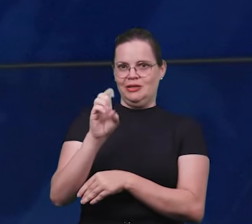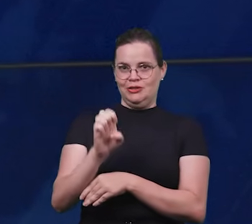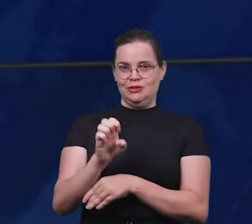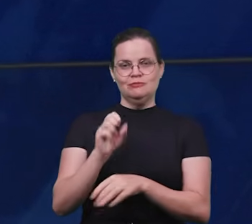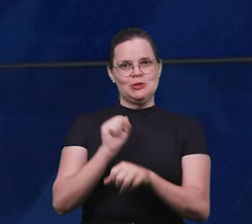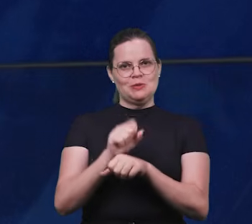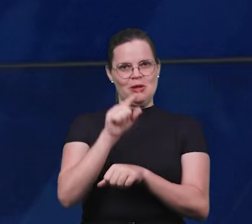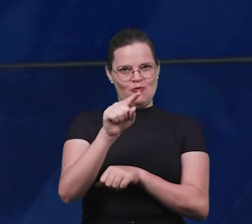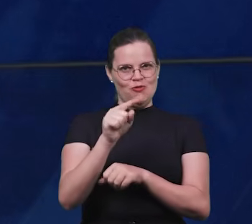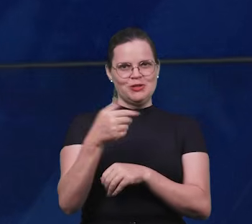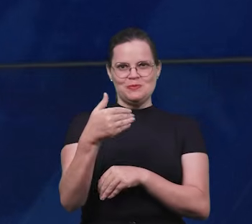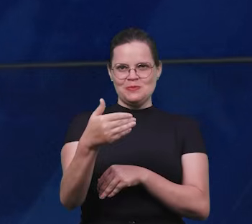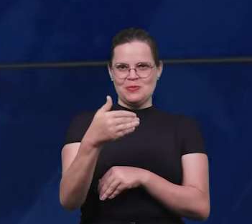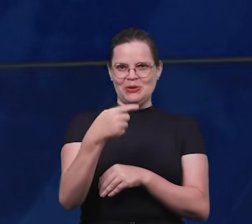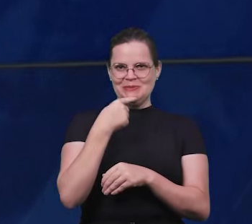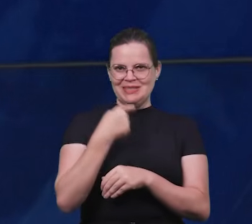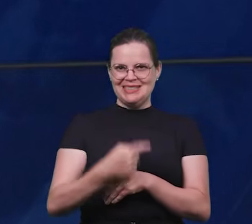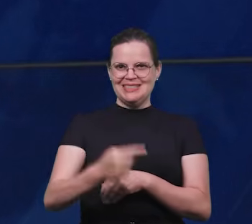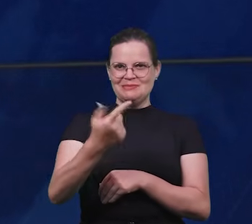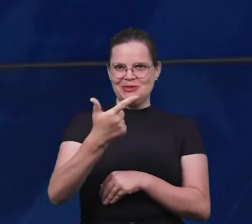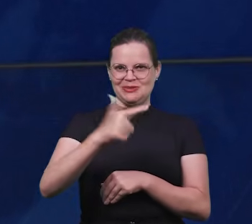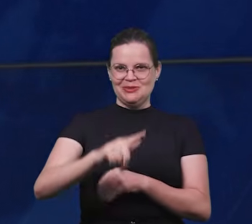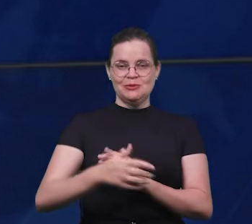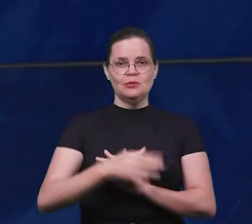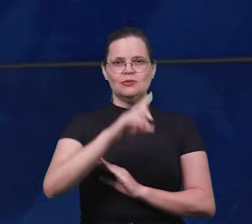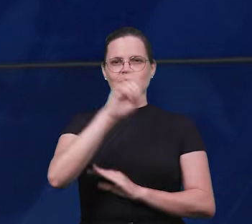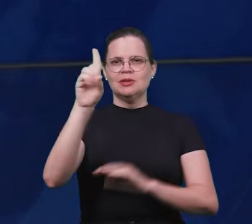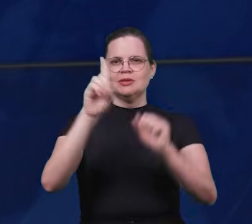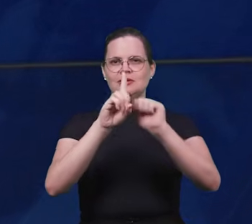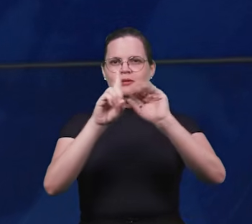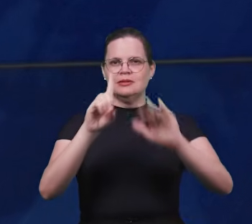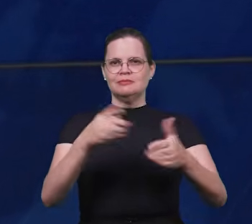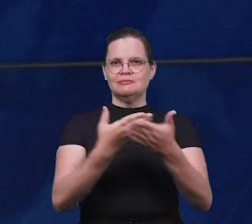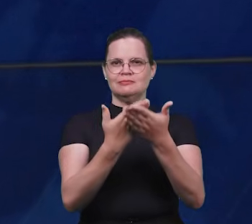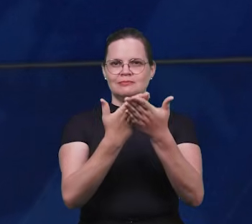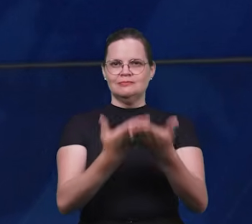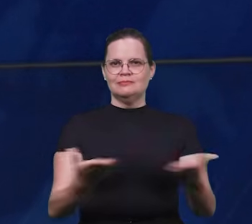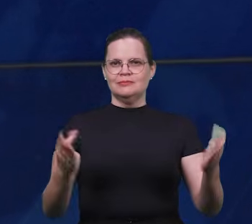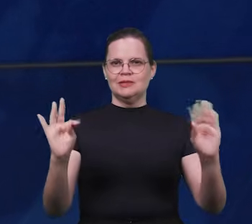sua participação conosco no próximo episódio e que Deus abençoe